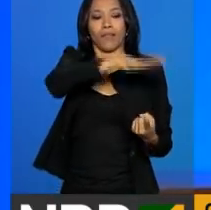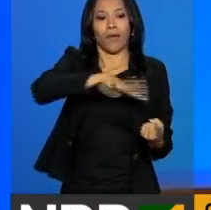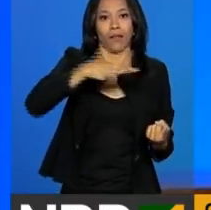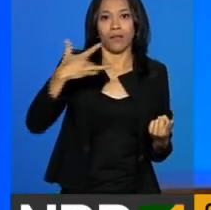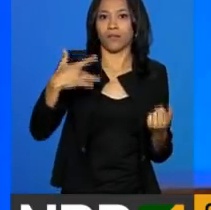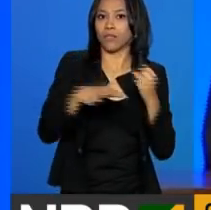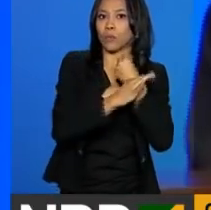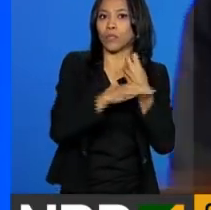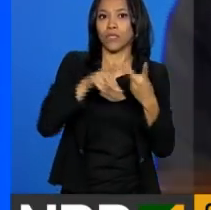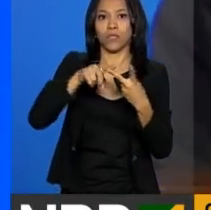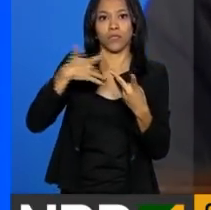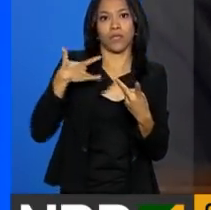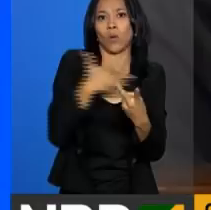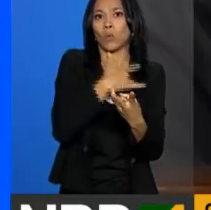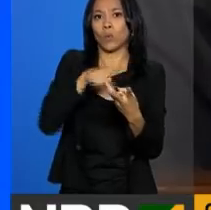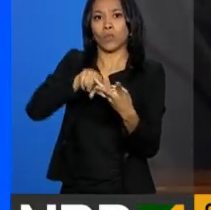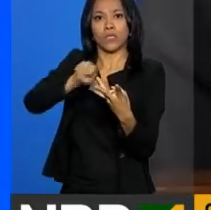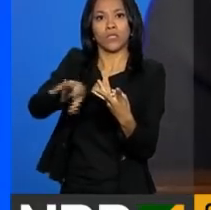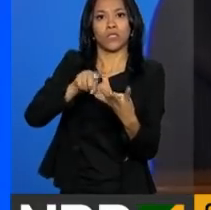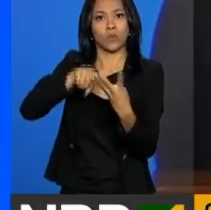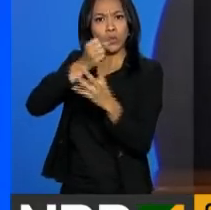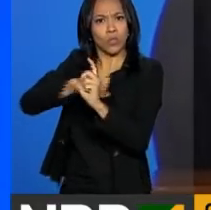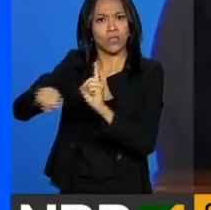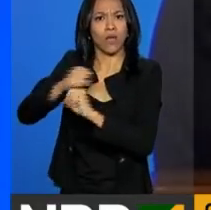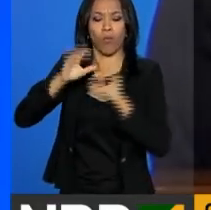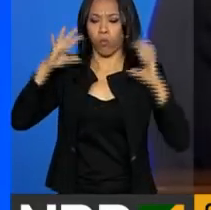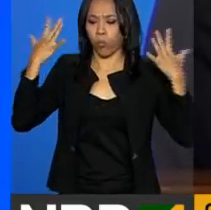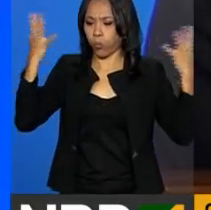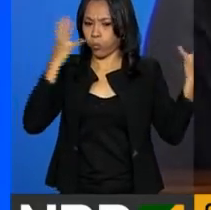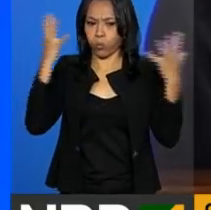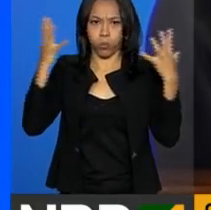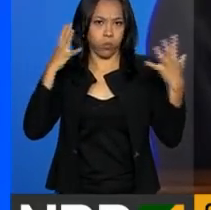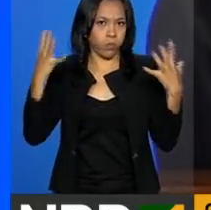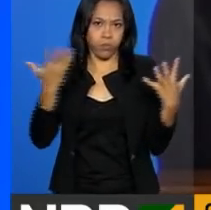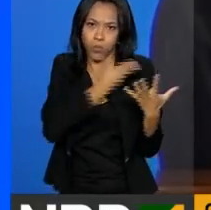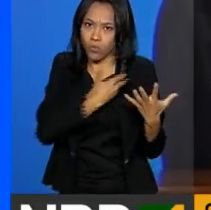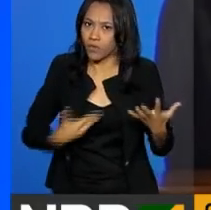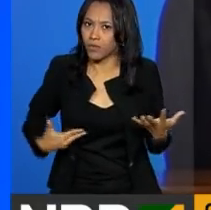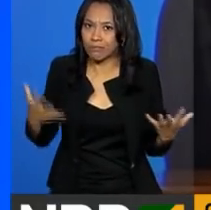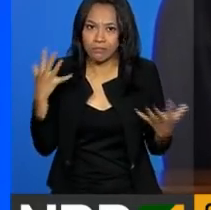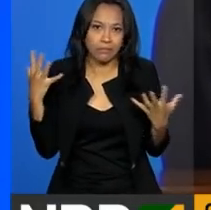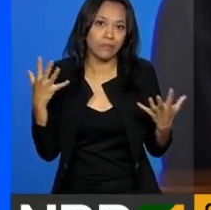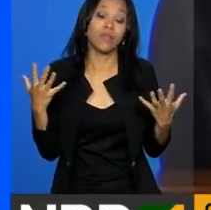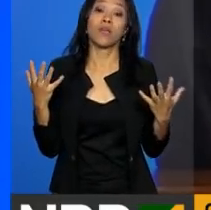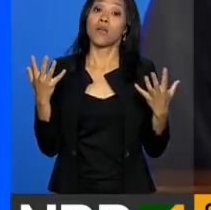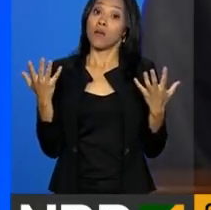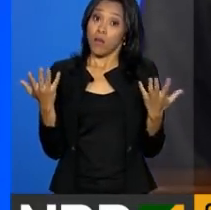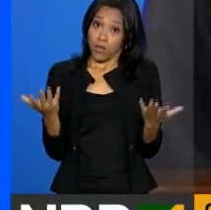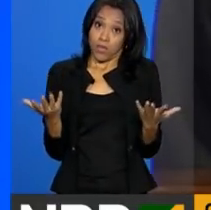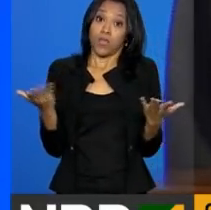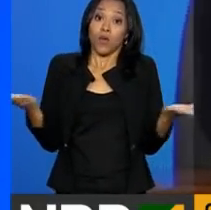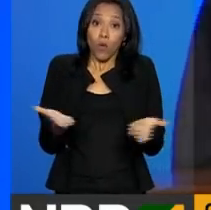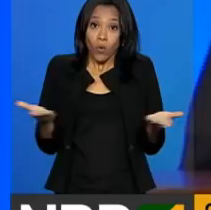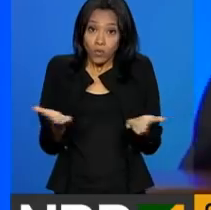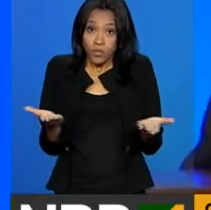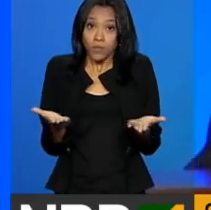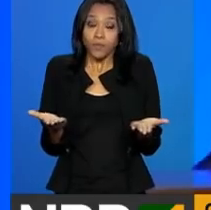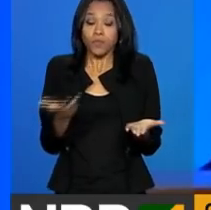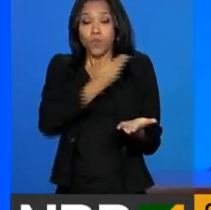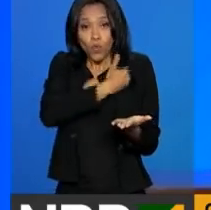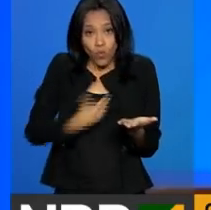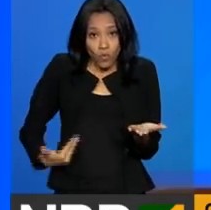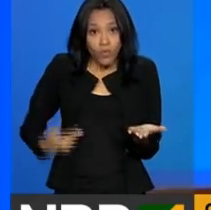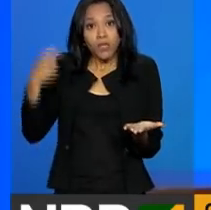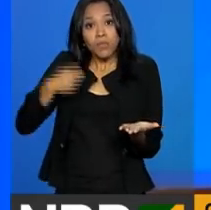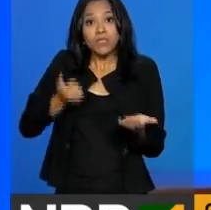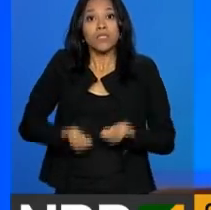as questões sociais naturalmente mas muita coisa que hoje o estado faz ele tem poder público fácil ele tem que transferir